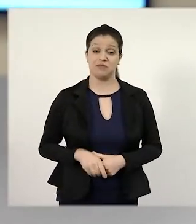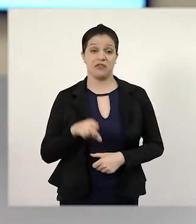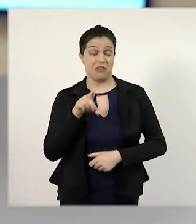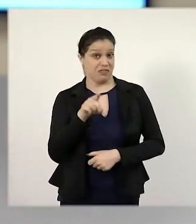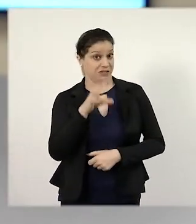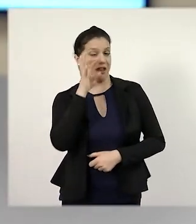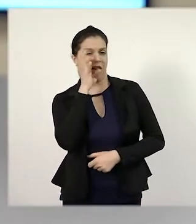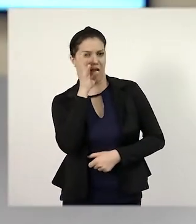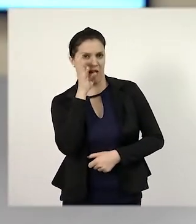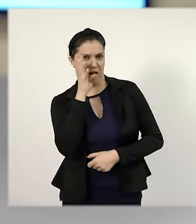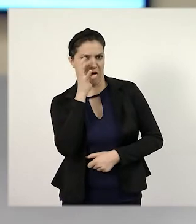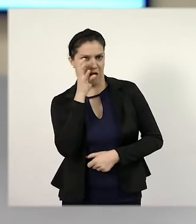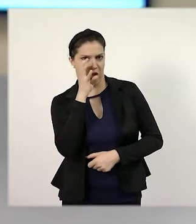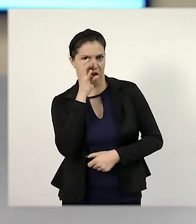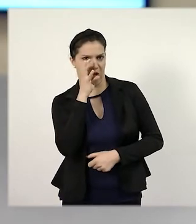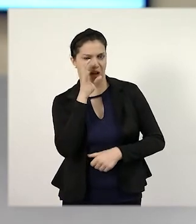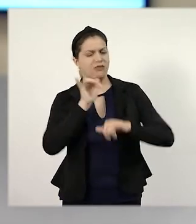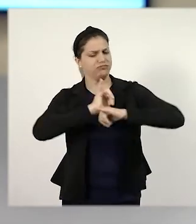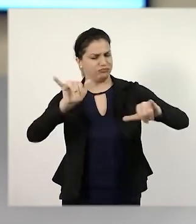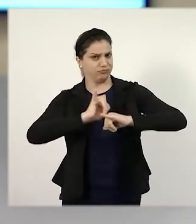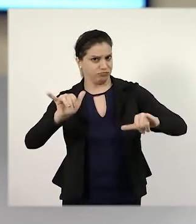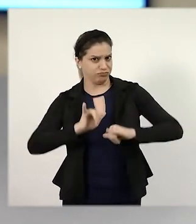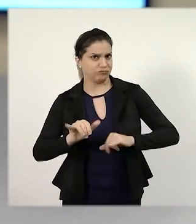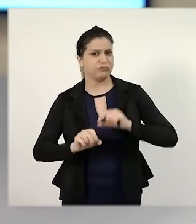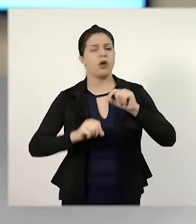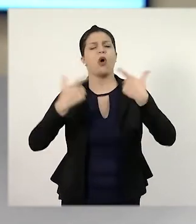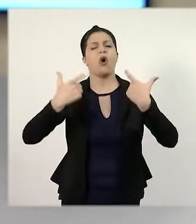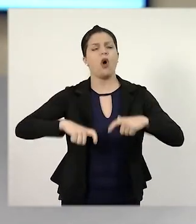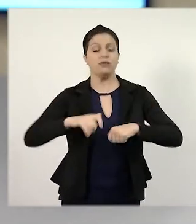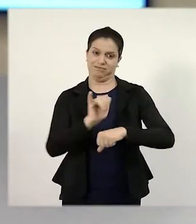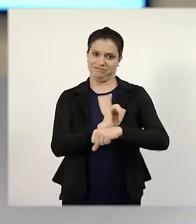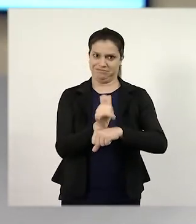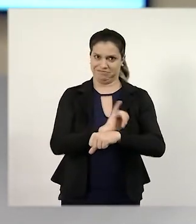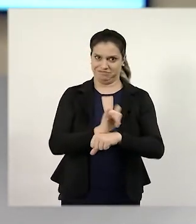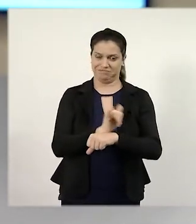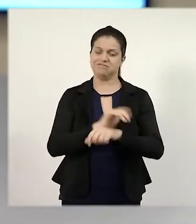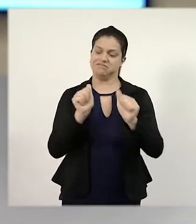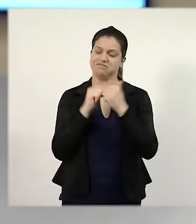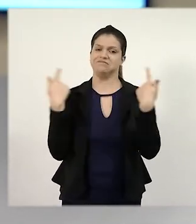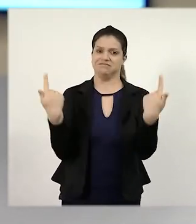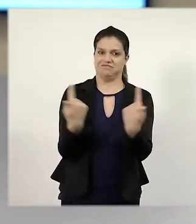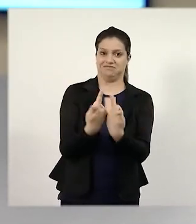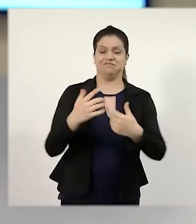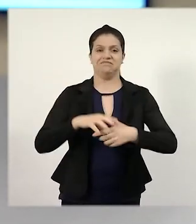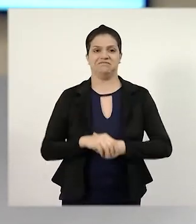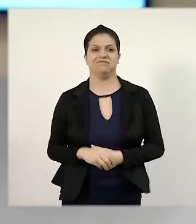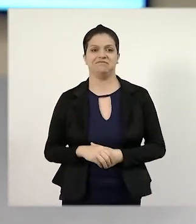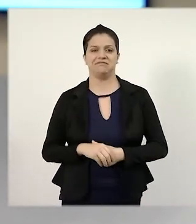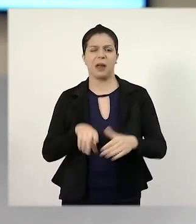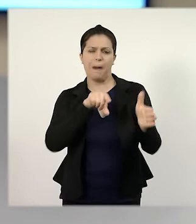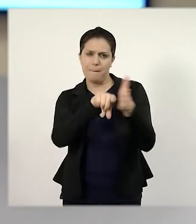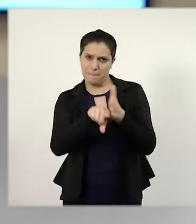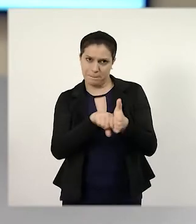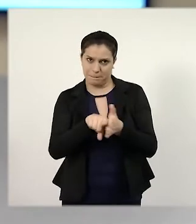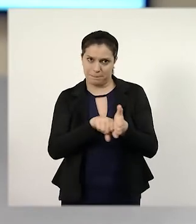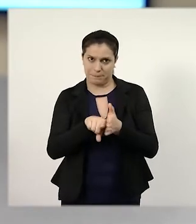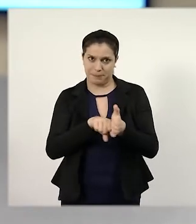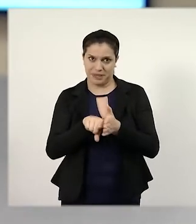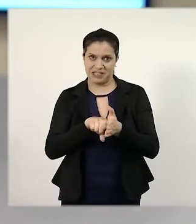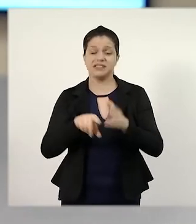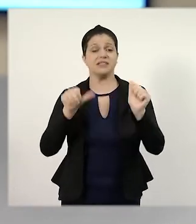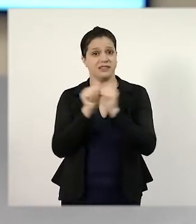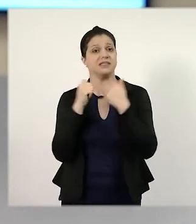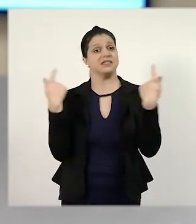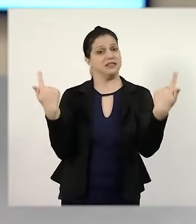por aqui. Você acompanha essas e outras reportagens no canal do YouTube da Casa de Leis. É